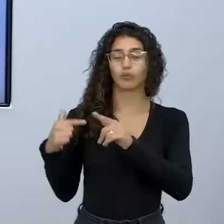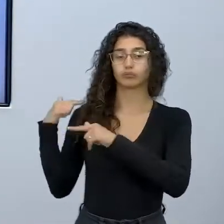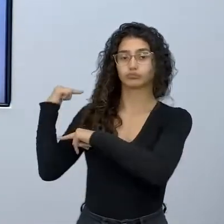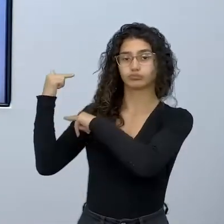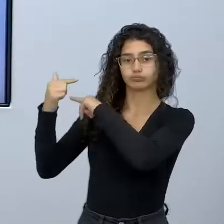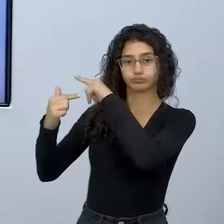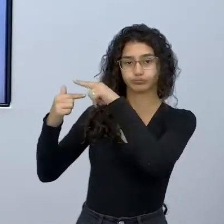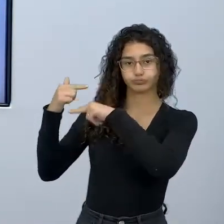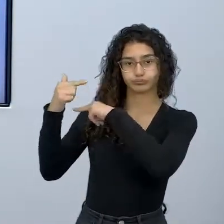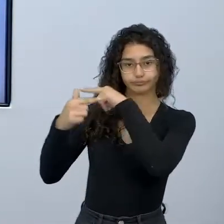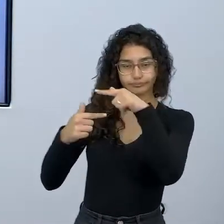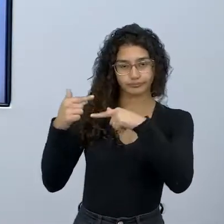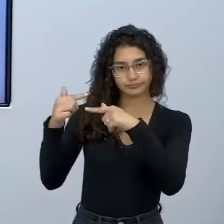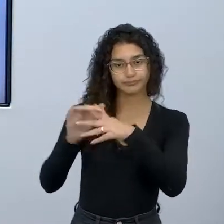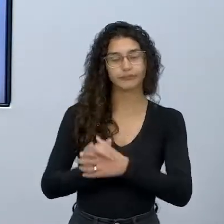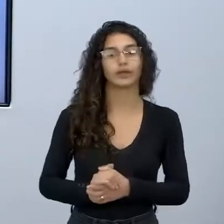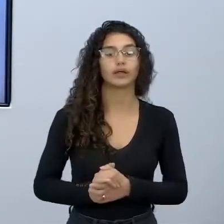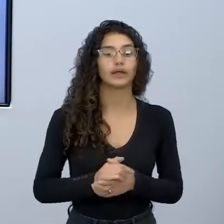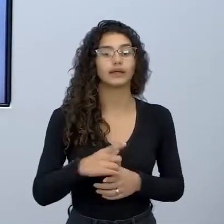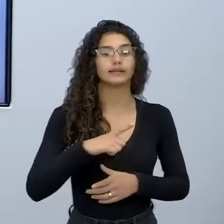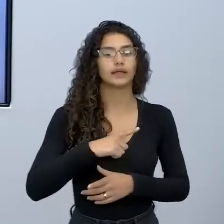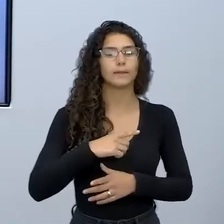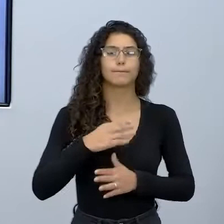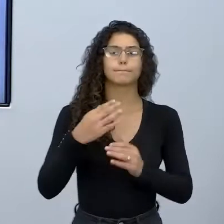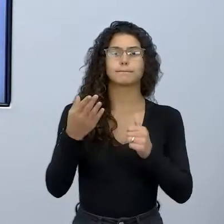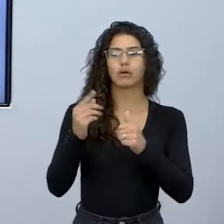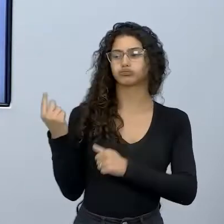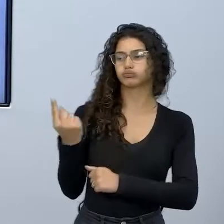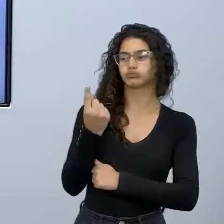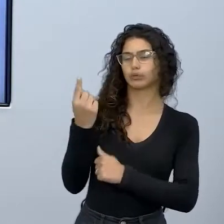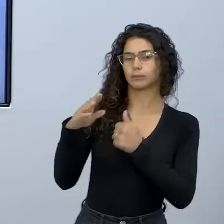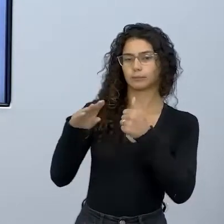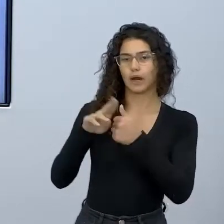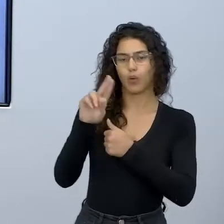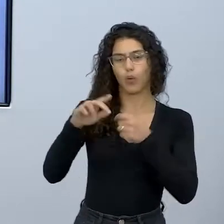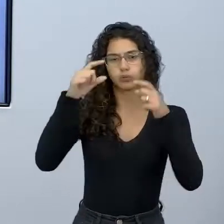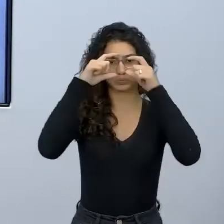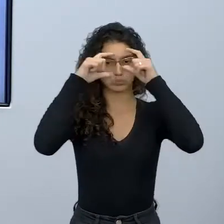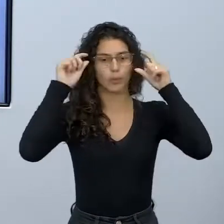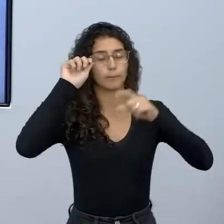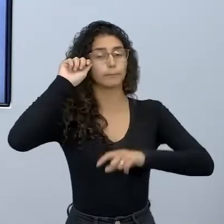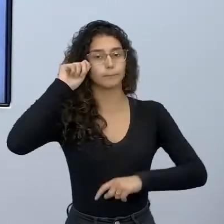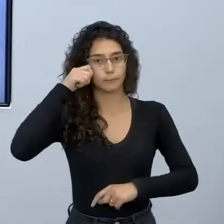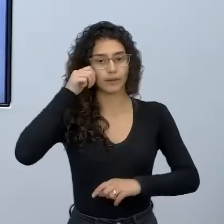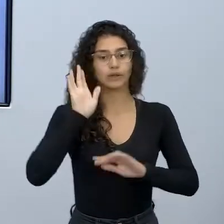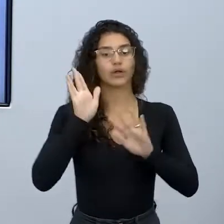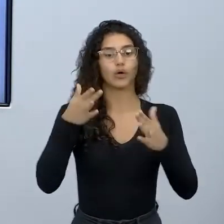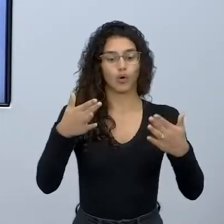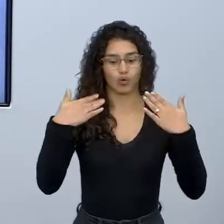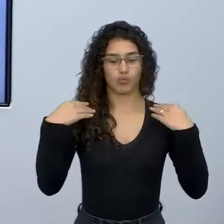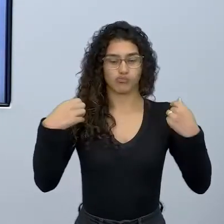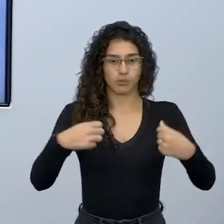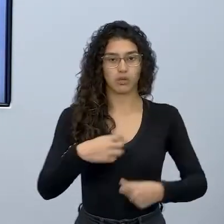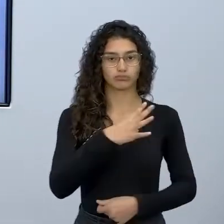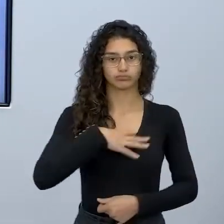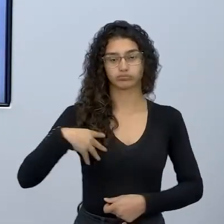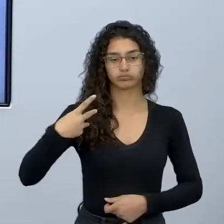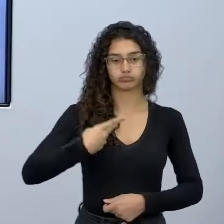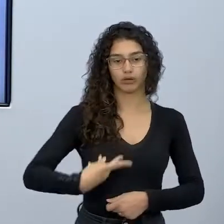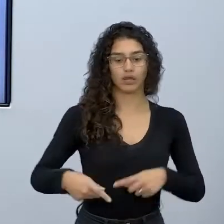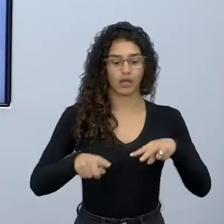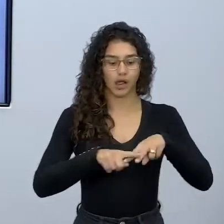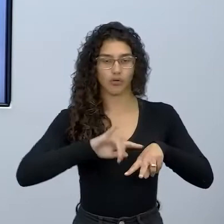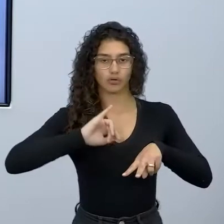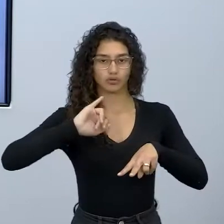descendente de japoneses, tenho estatura mediana, eu uso óculos de armação preta, hoje visto uma camisa xadrez,